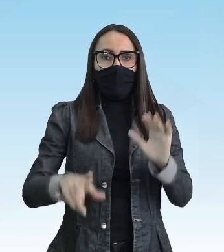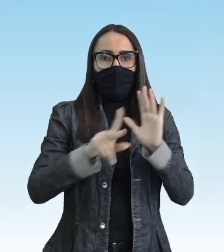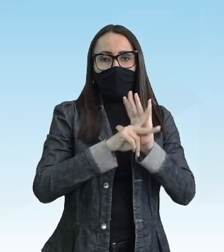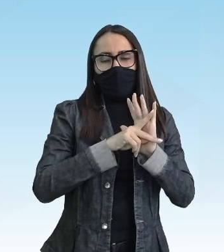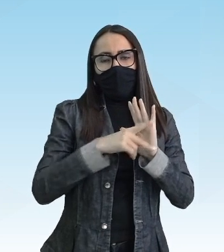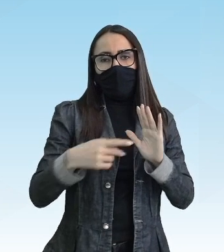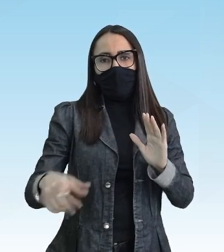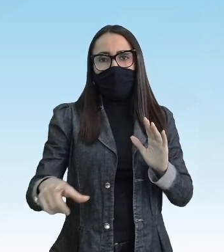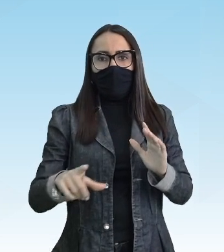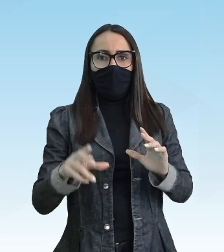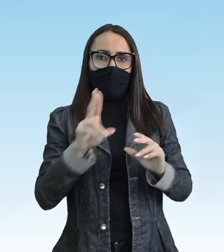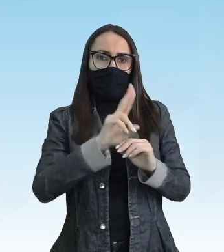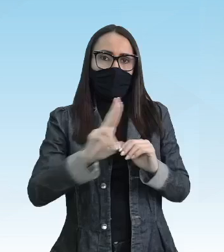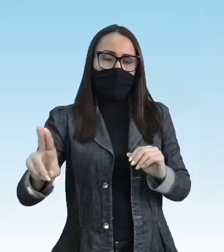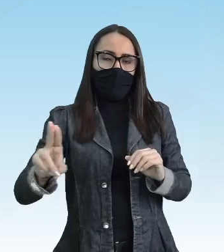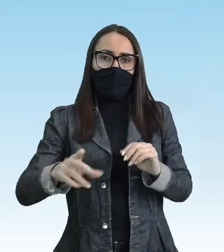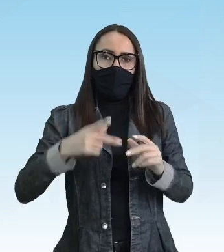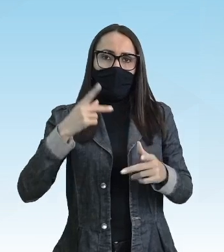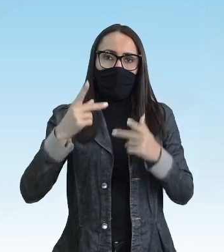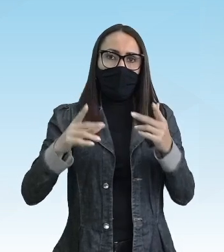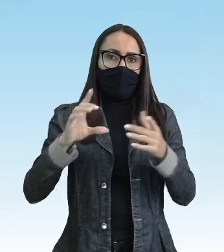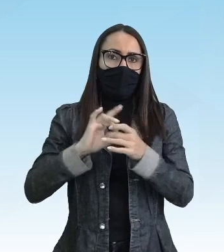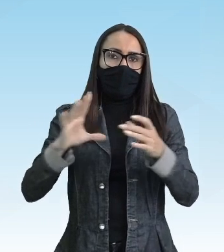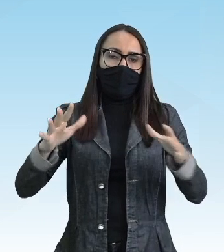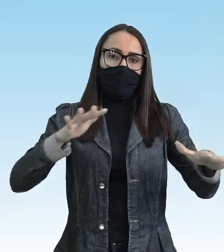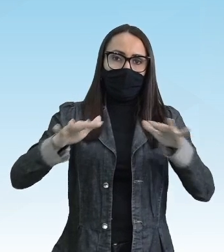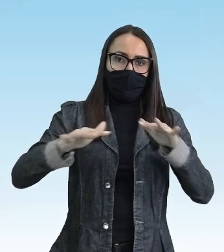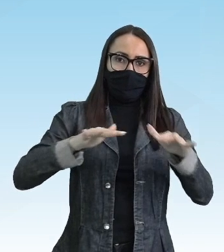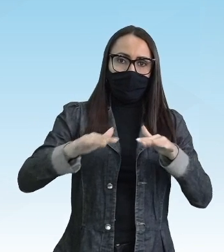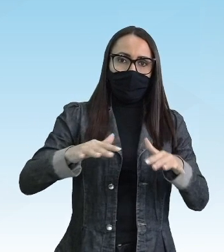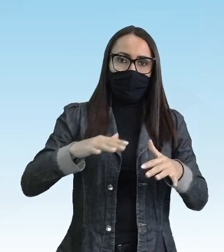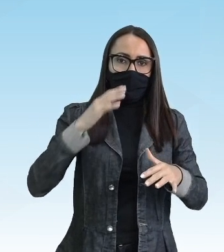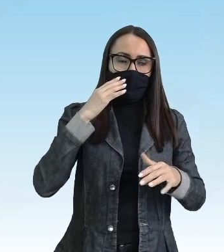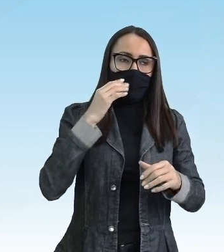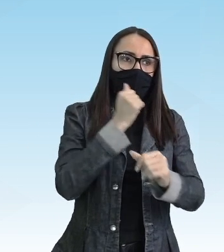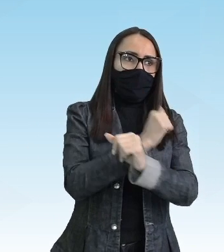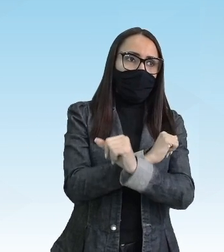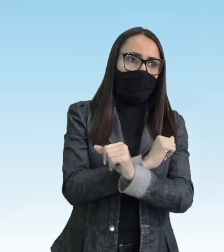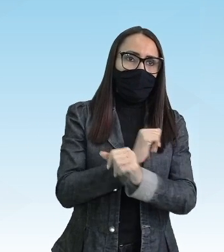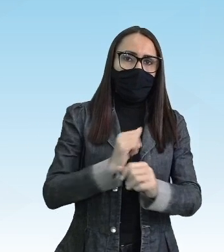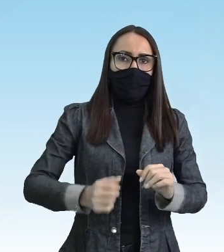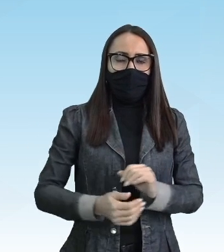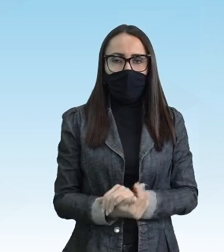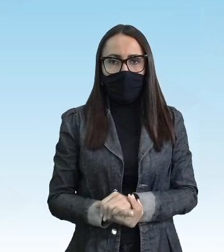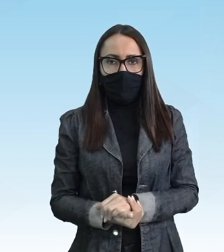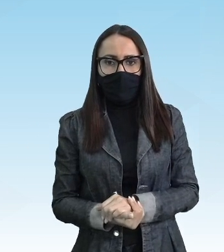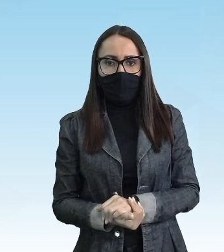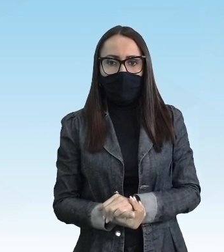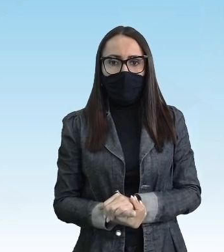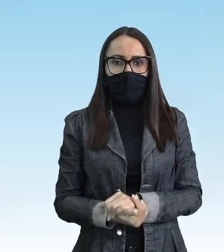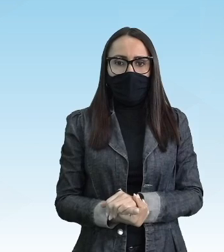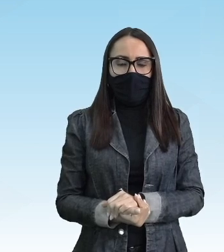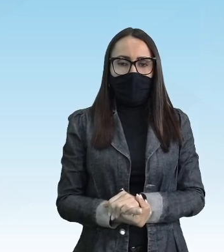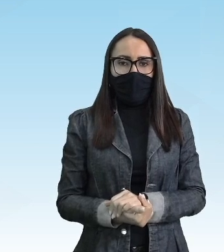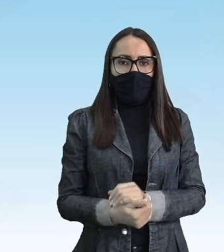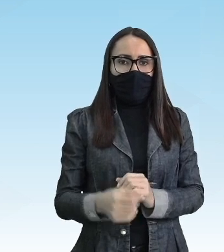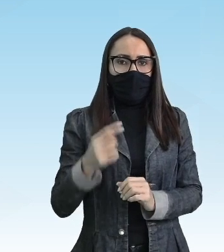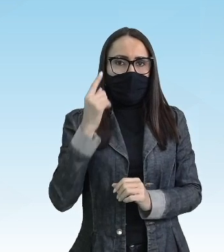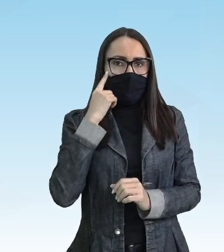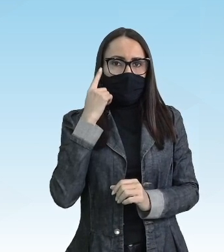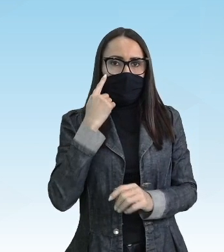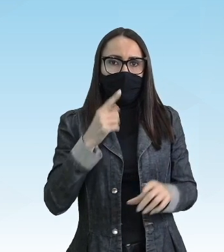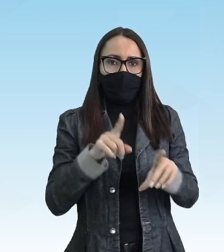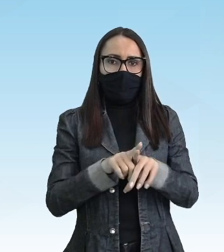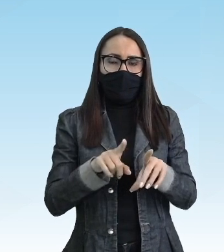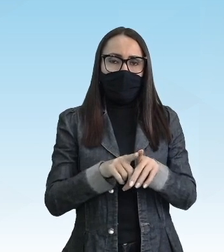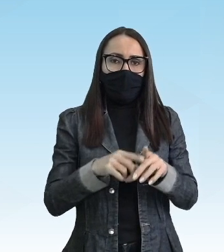sugere, permitem a movimentação dos ossos. Nas articulações móveis, observa-se a